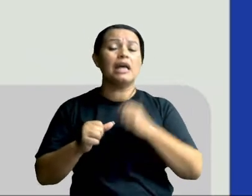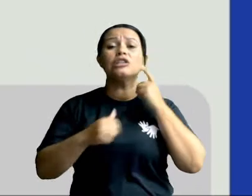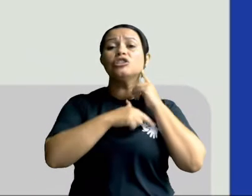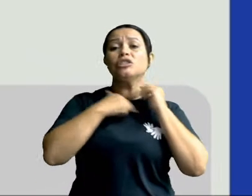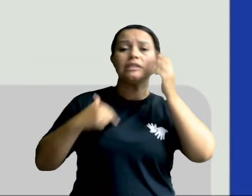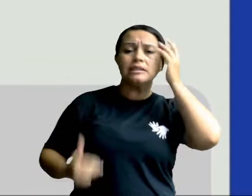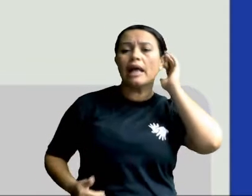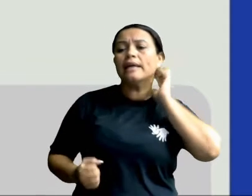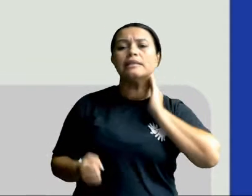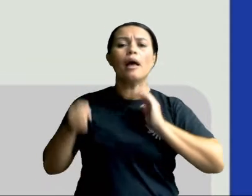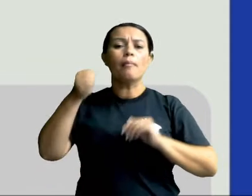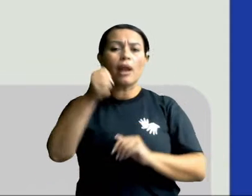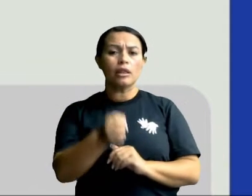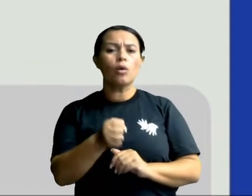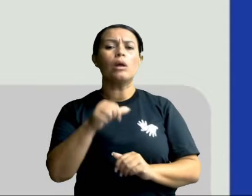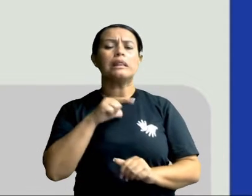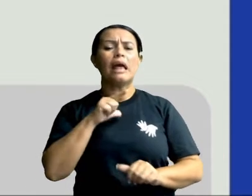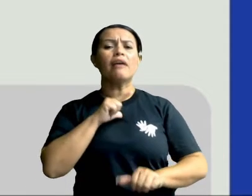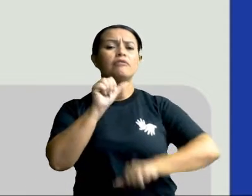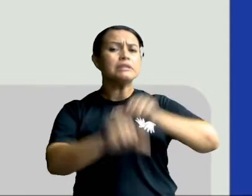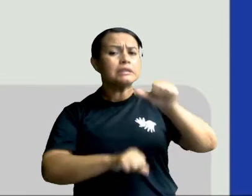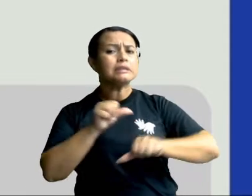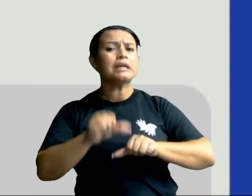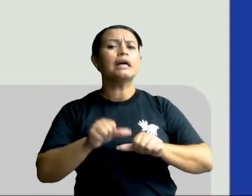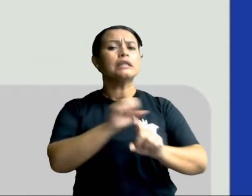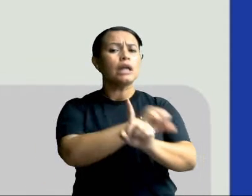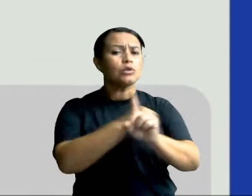o poder e implantou reformas na